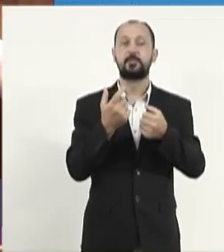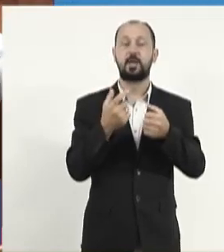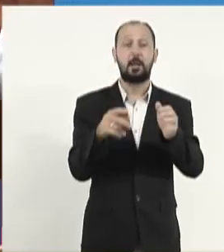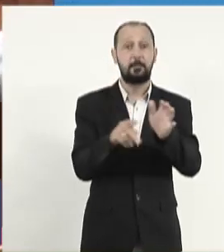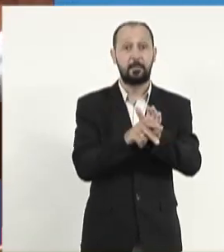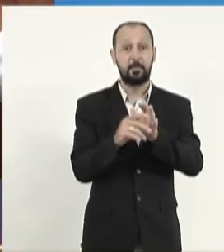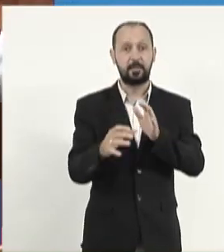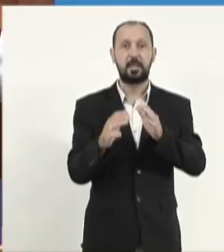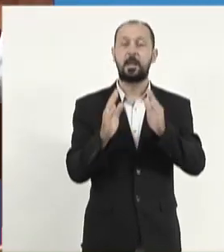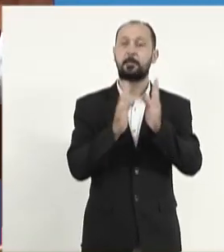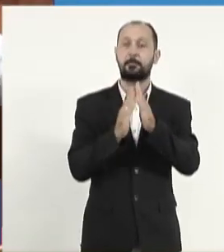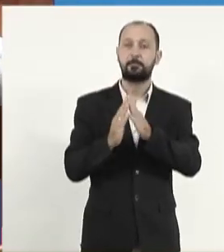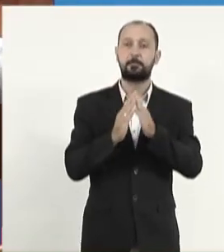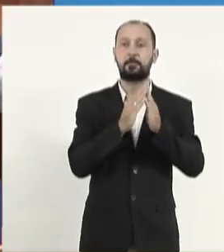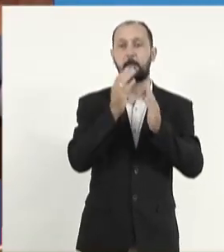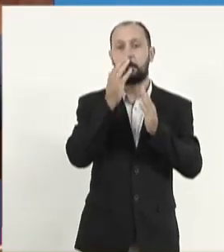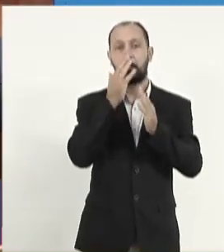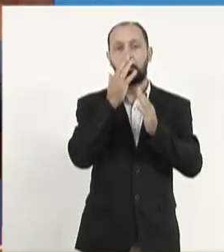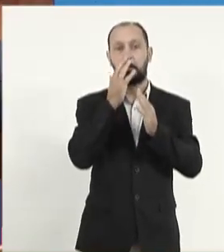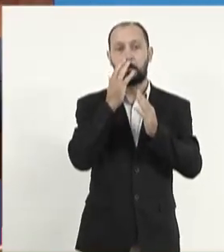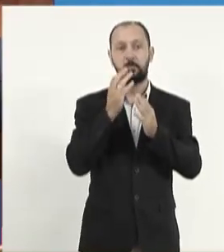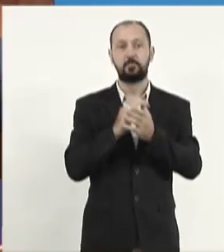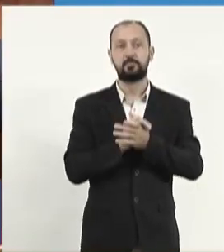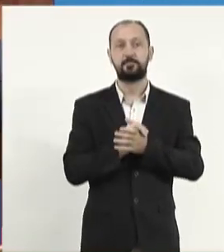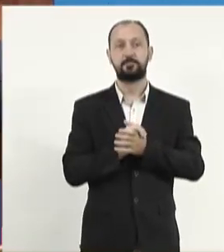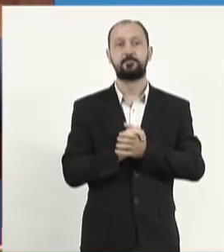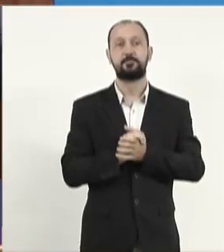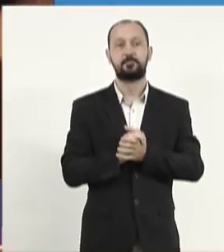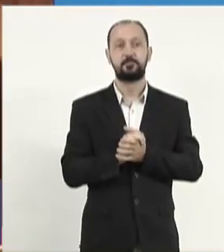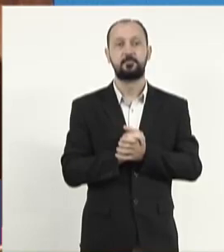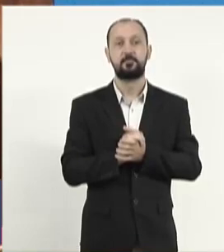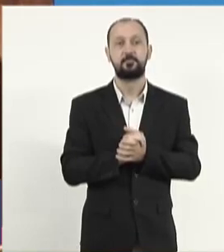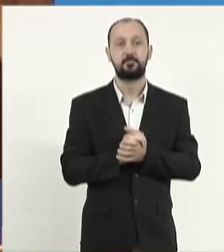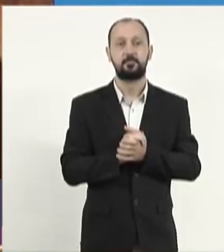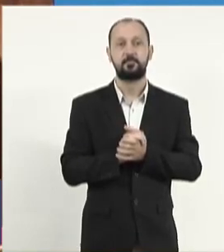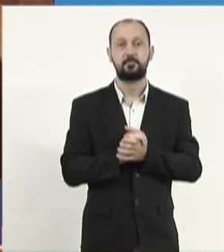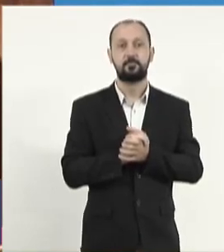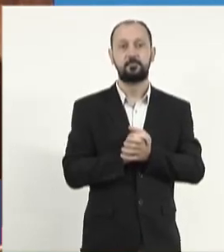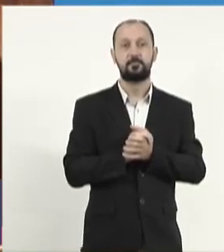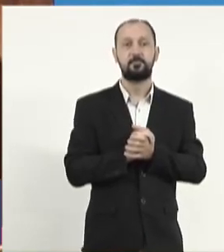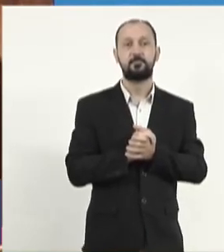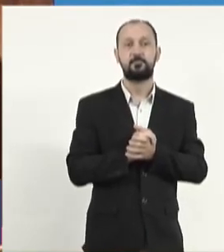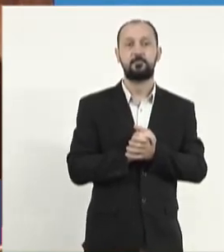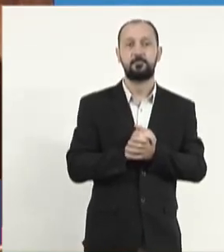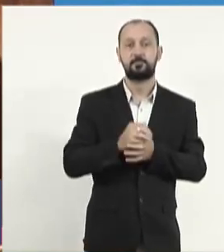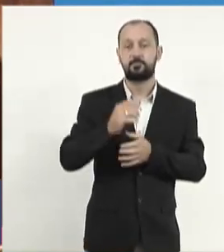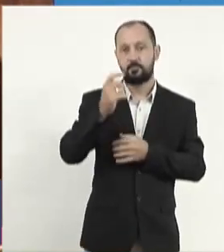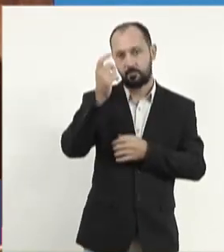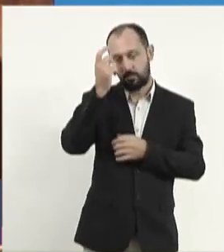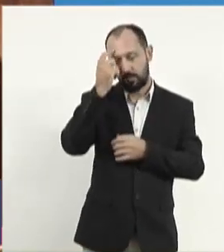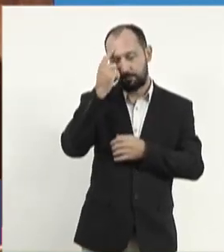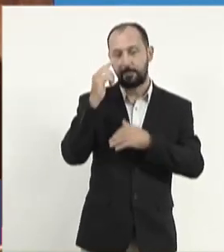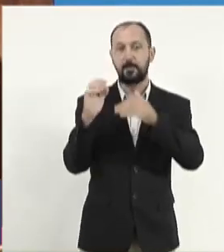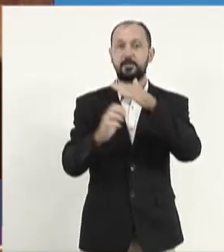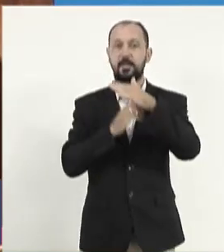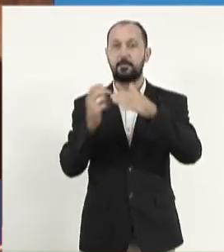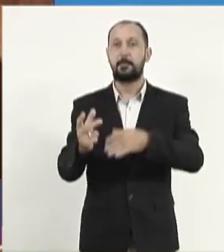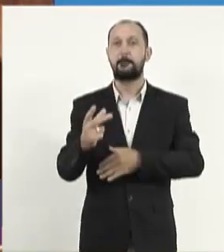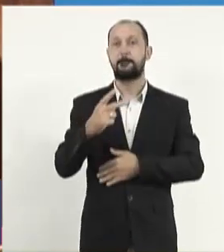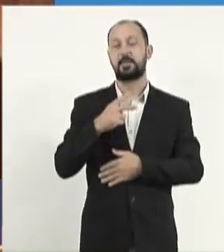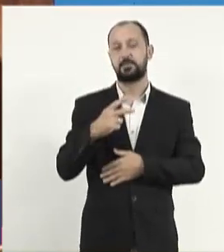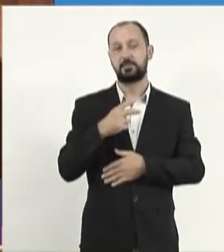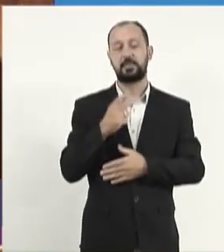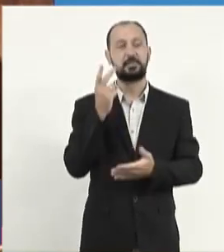doméstico, eletrodoméstico. Então, assim, a lógica da empresa